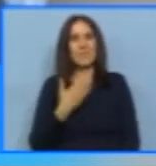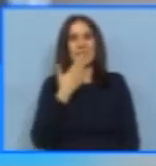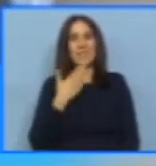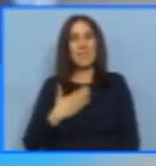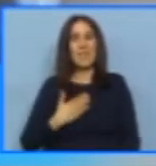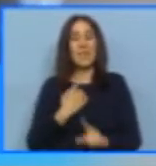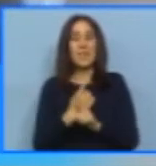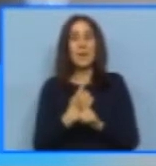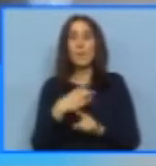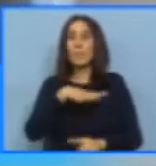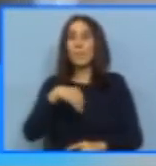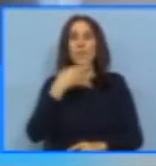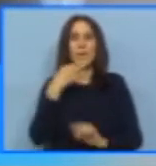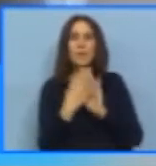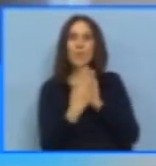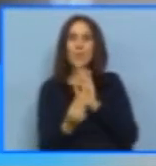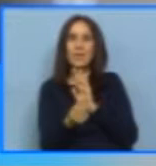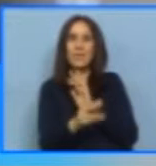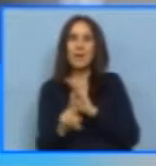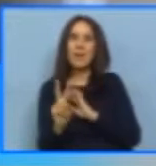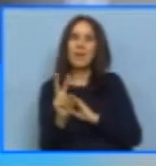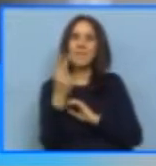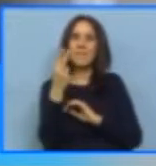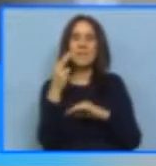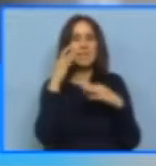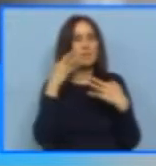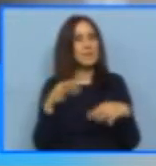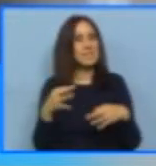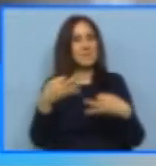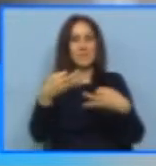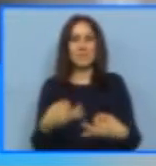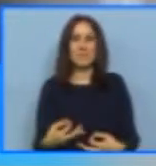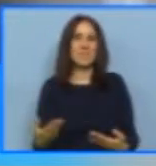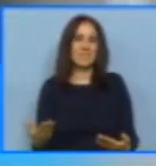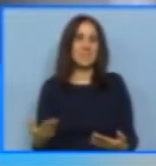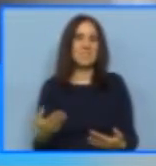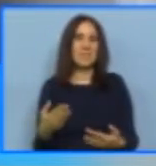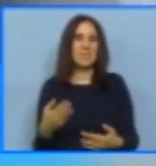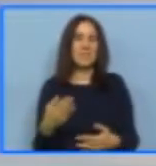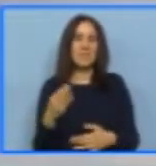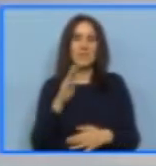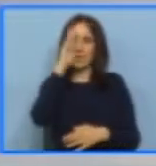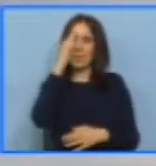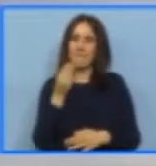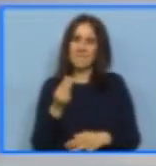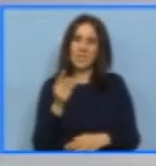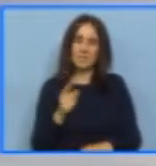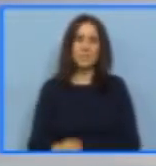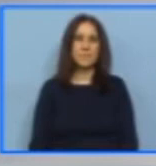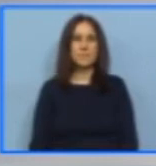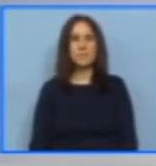como modelos para o mundo inteiro duas crianças muito simples e humildes, e isso, o Papa gosta muito disso. Seria mais